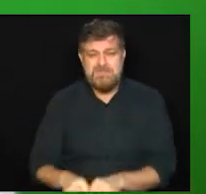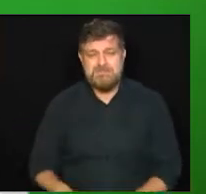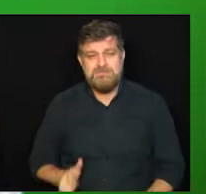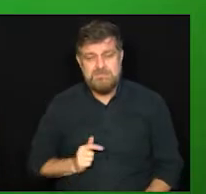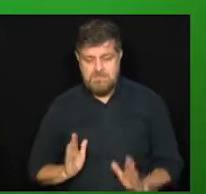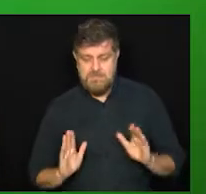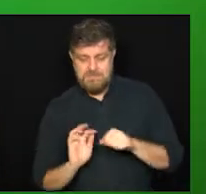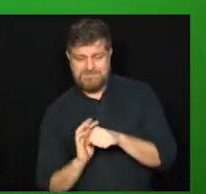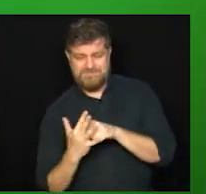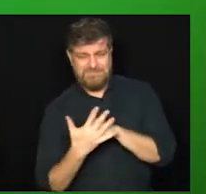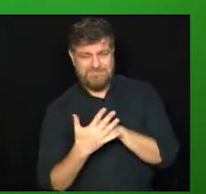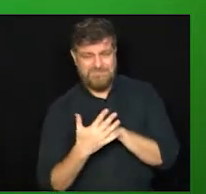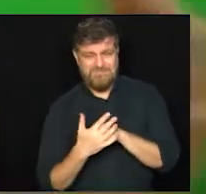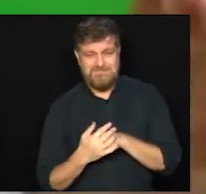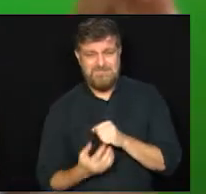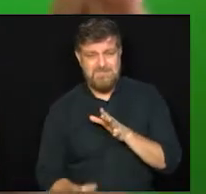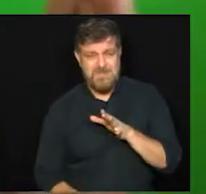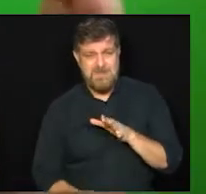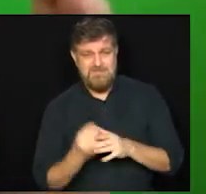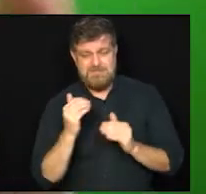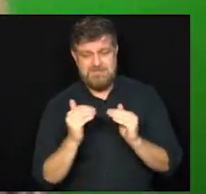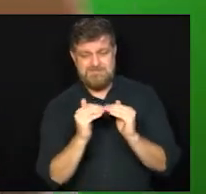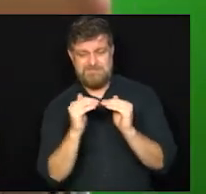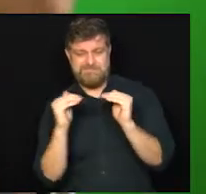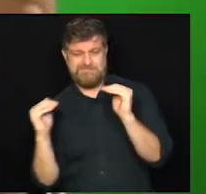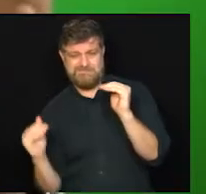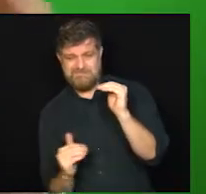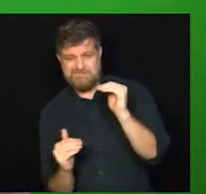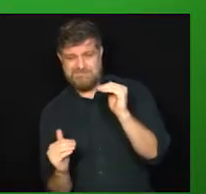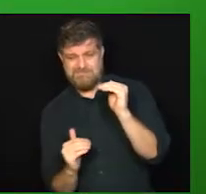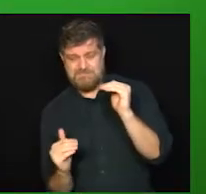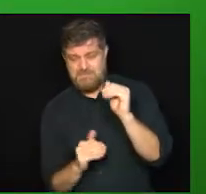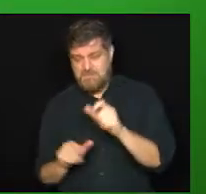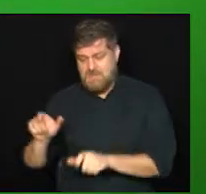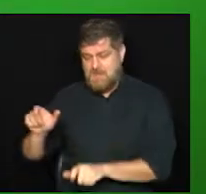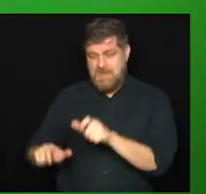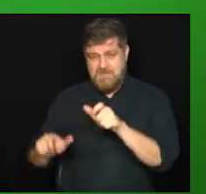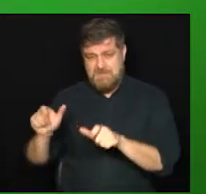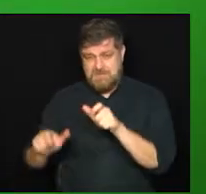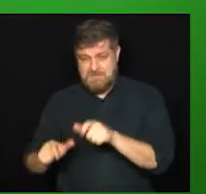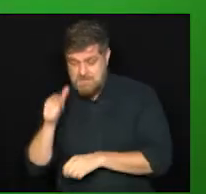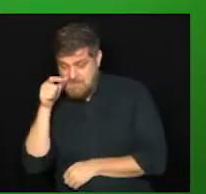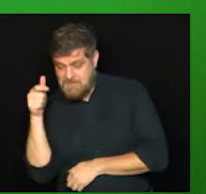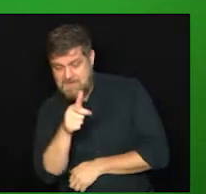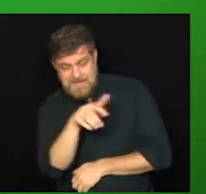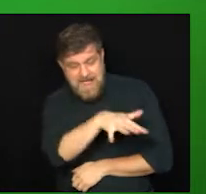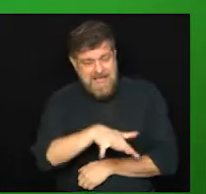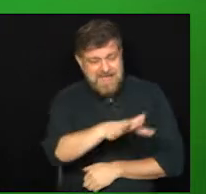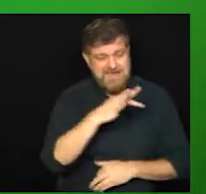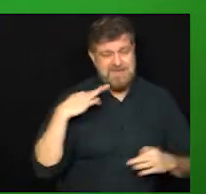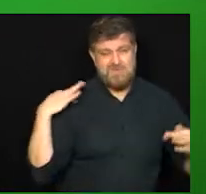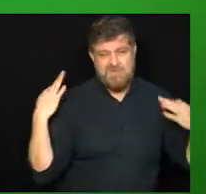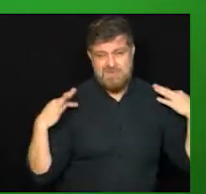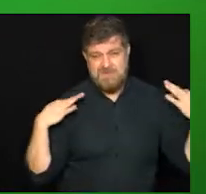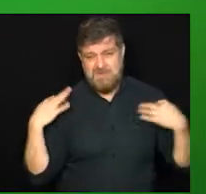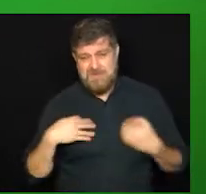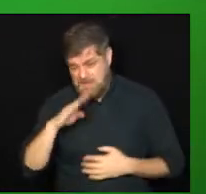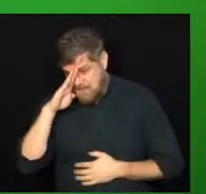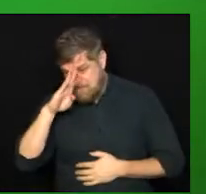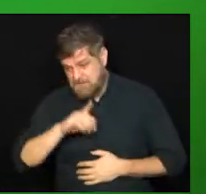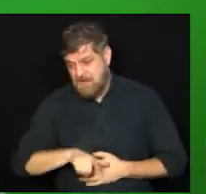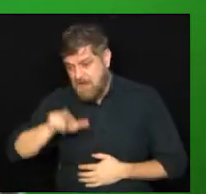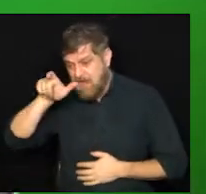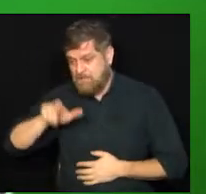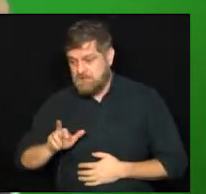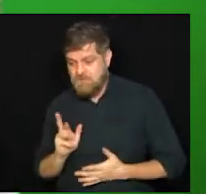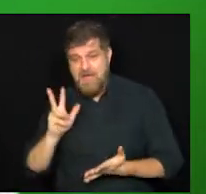um distanciamento entre o setor e o turista, principalmente o turista de negócio,